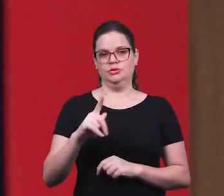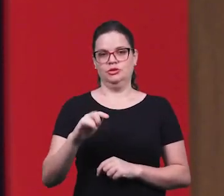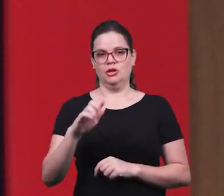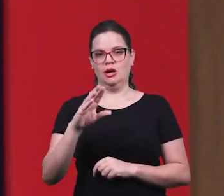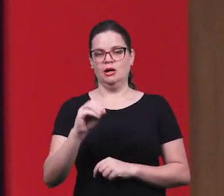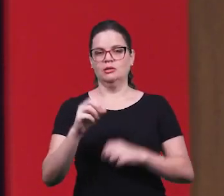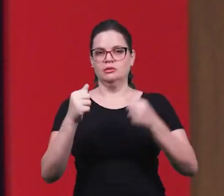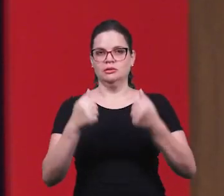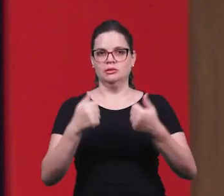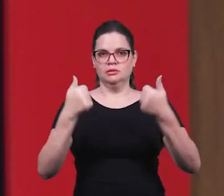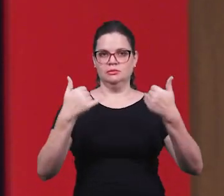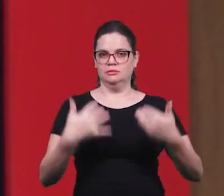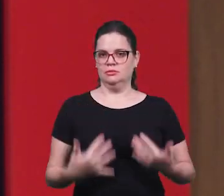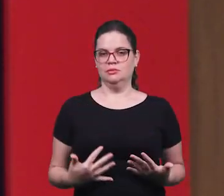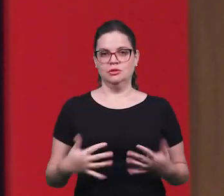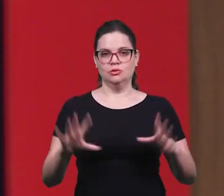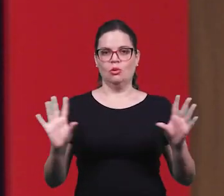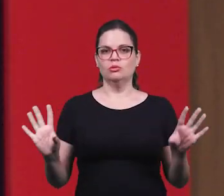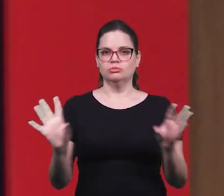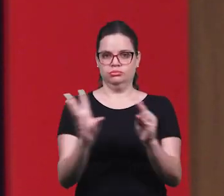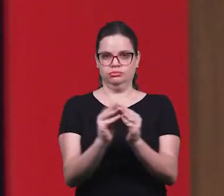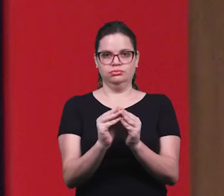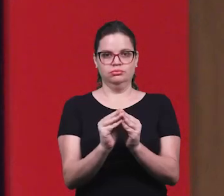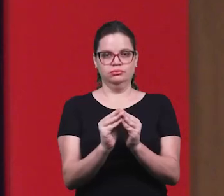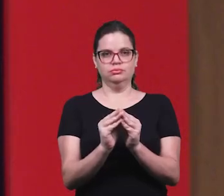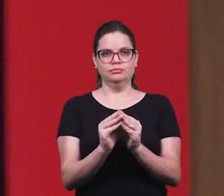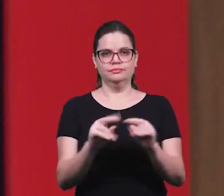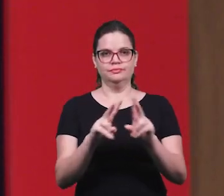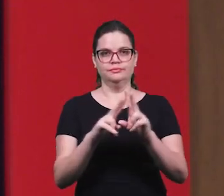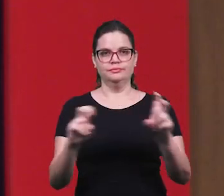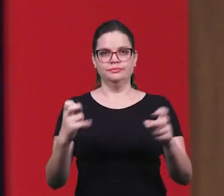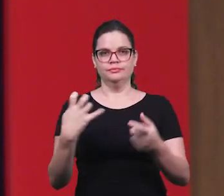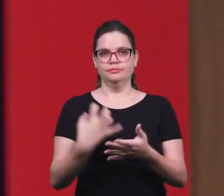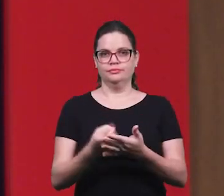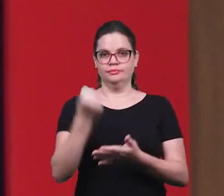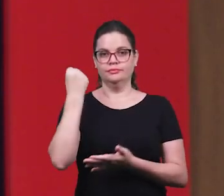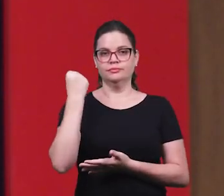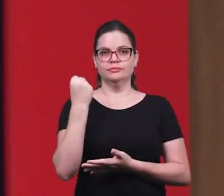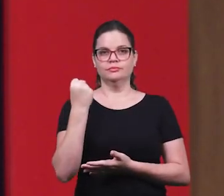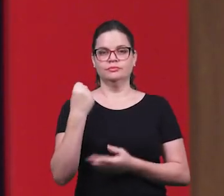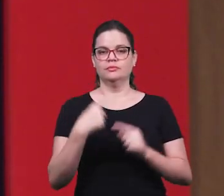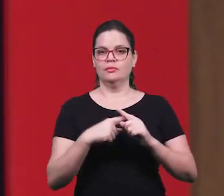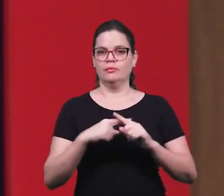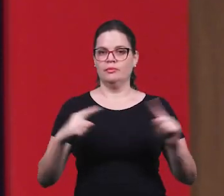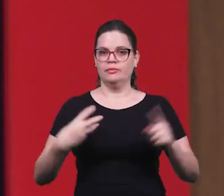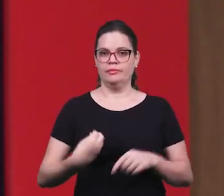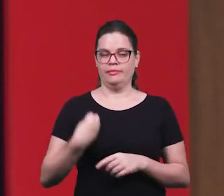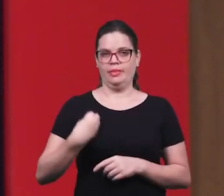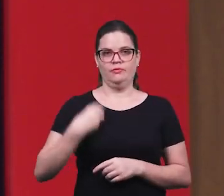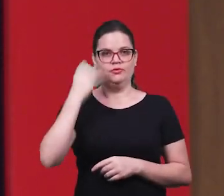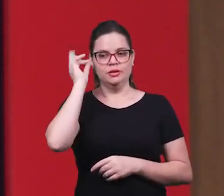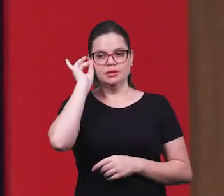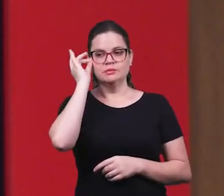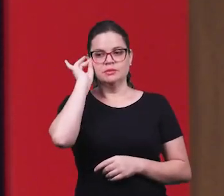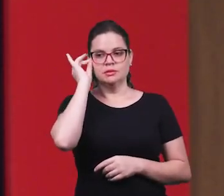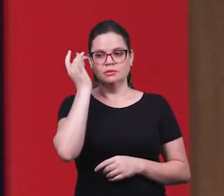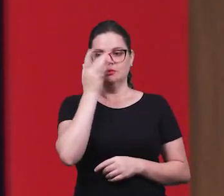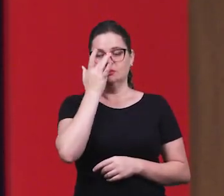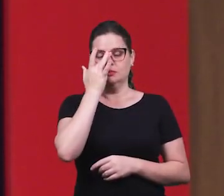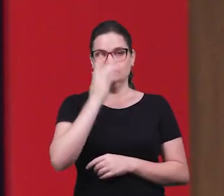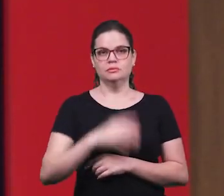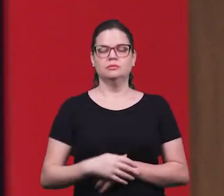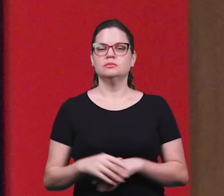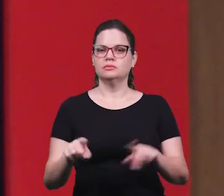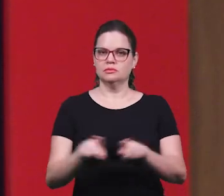aqui uma abordagem resumida do arrebatamento, sobretudo nesse aspecto espiritual. E nós já,